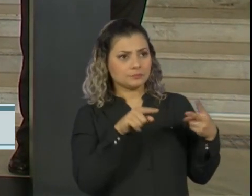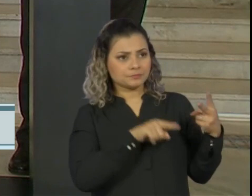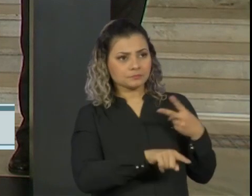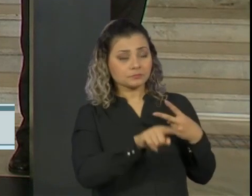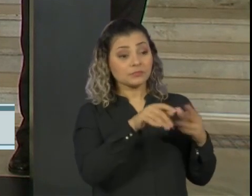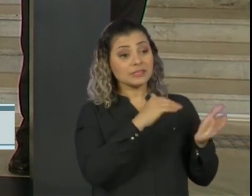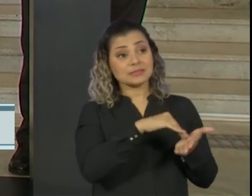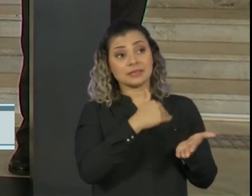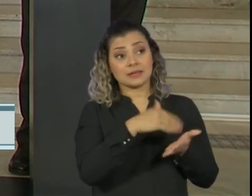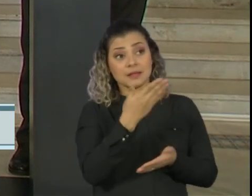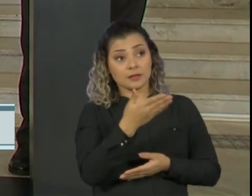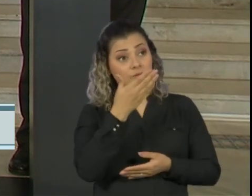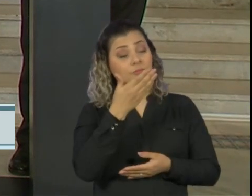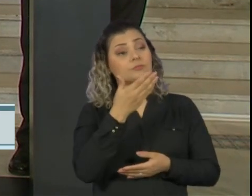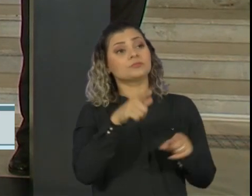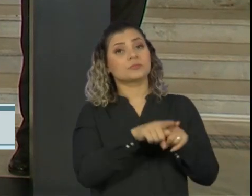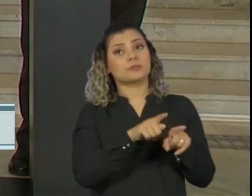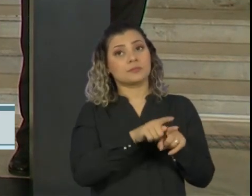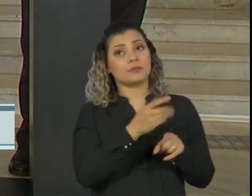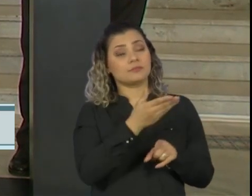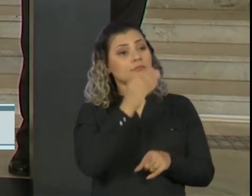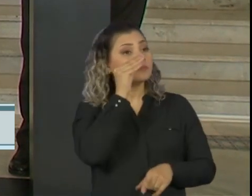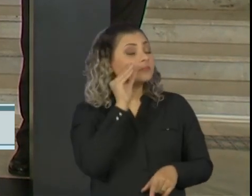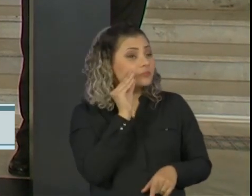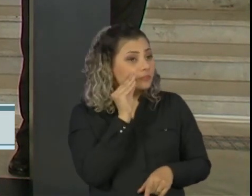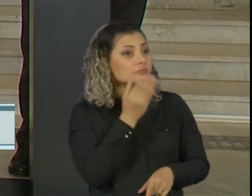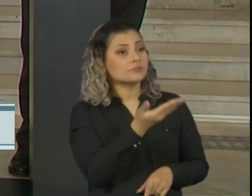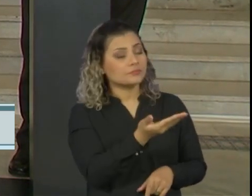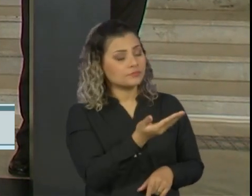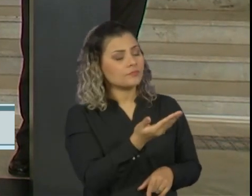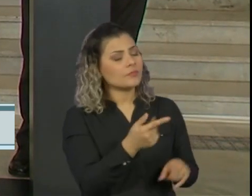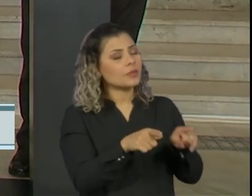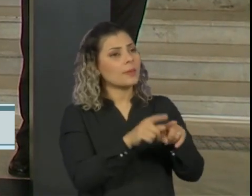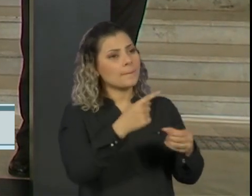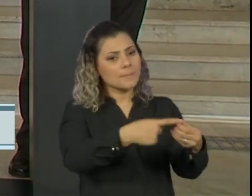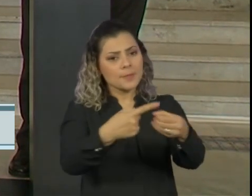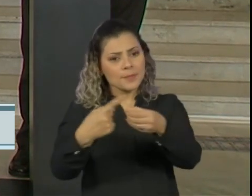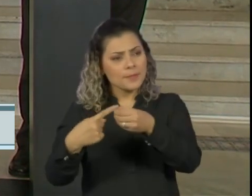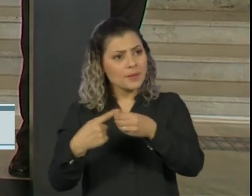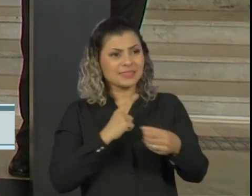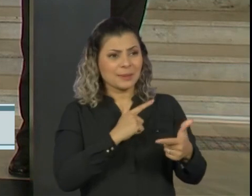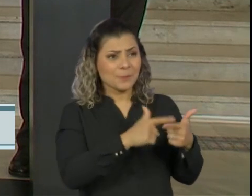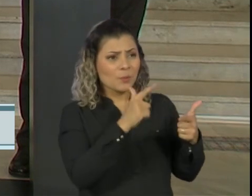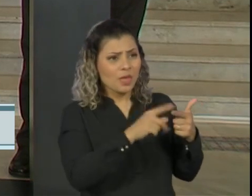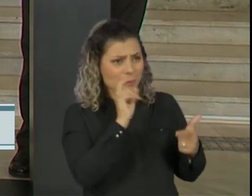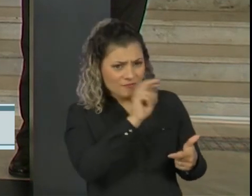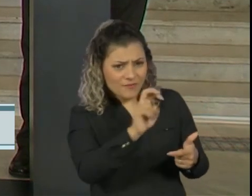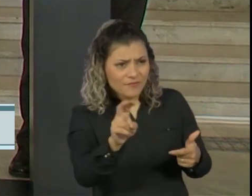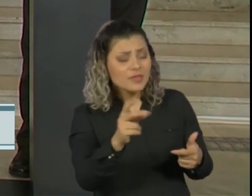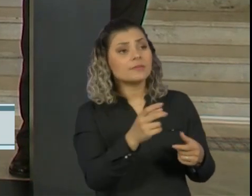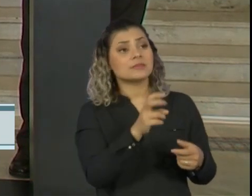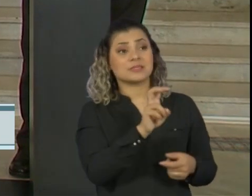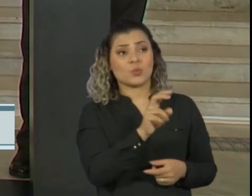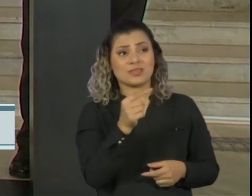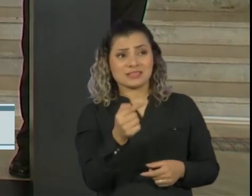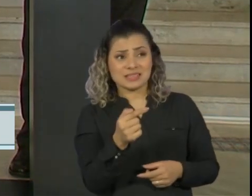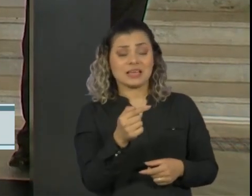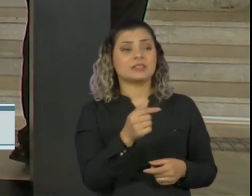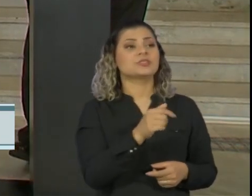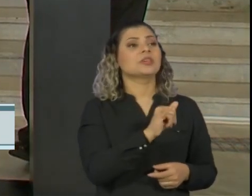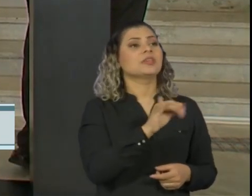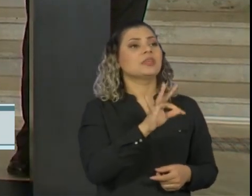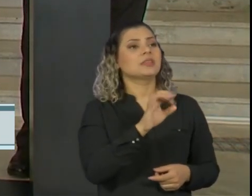Vignoli puder informar para a gente, esses municípios que o senhor explicou que têm problemas, esses 57,